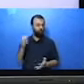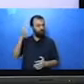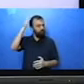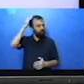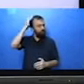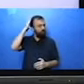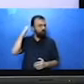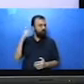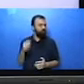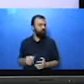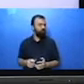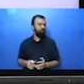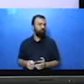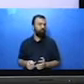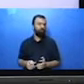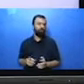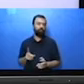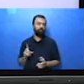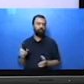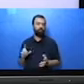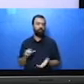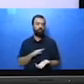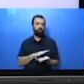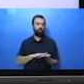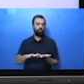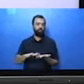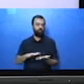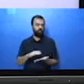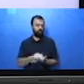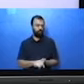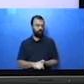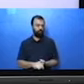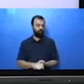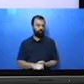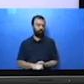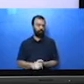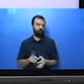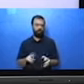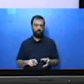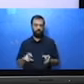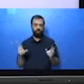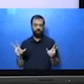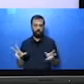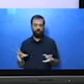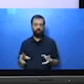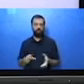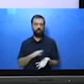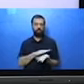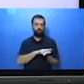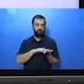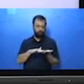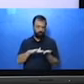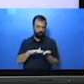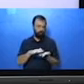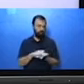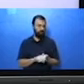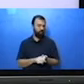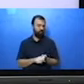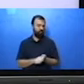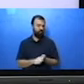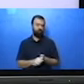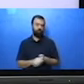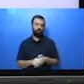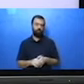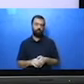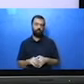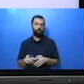Formas não planas se diferenciam das formas planas, porque não podem ser representadas em um